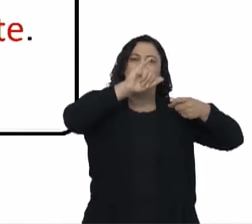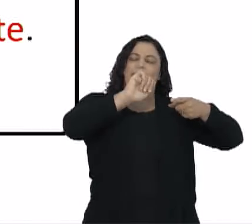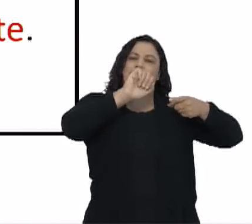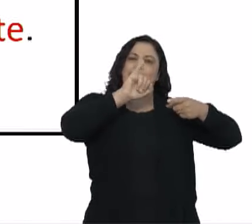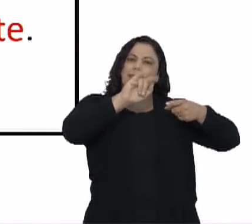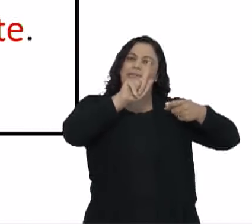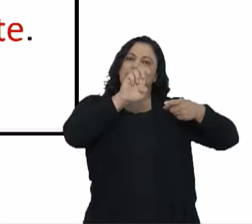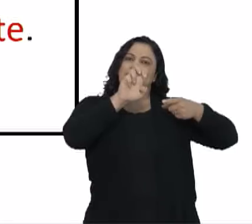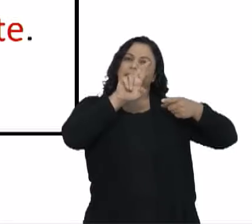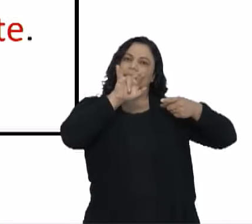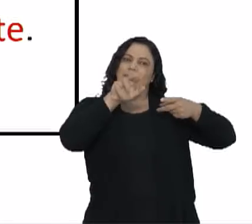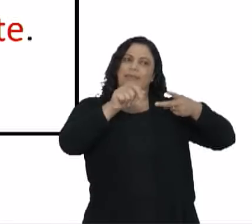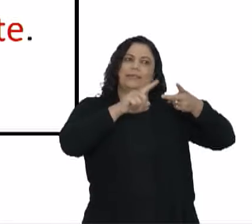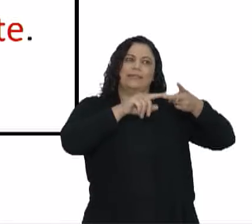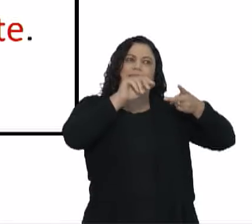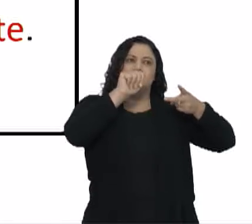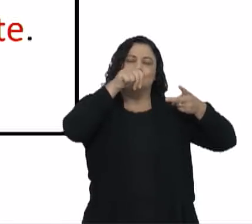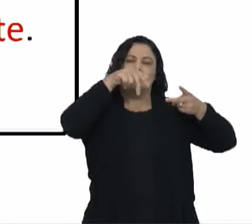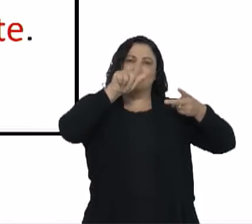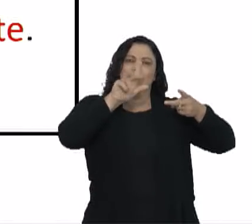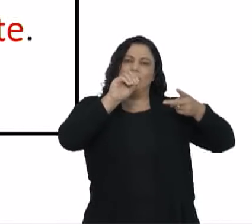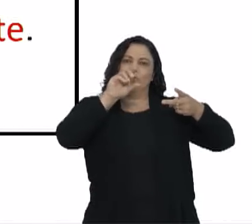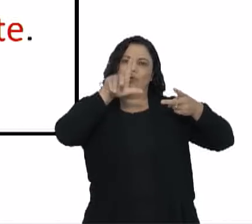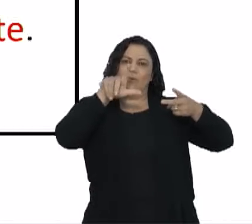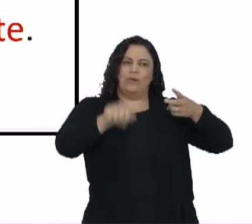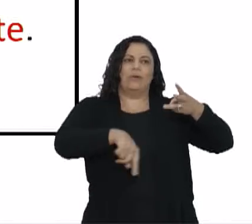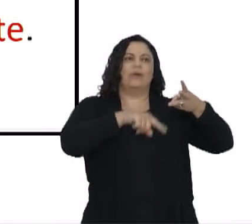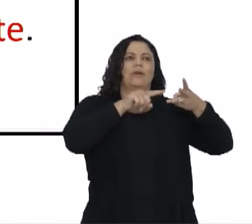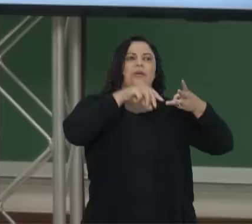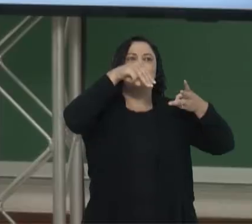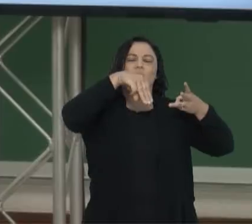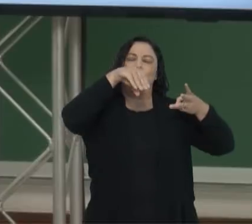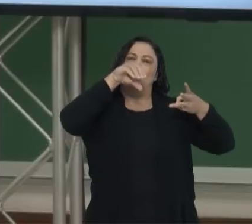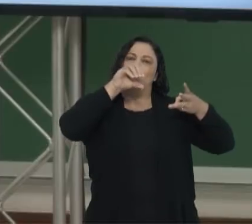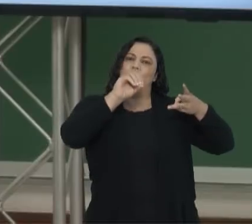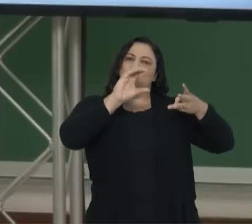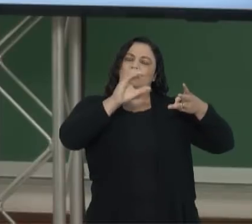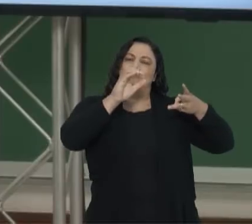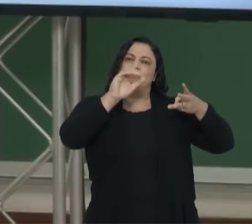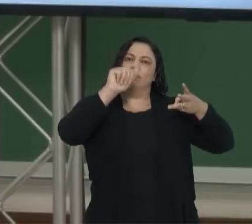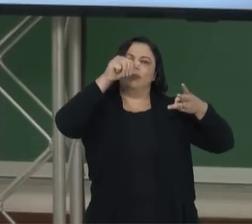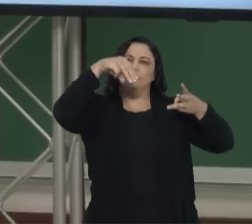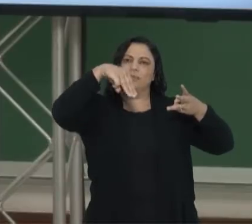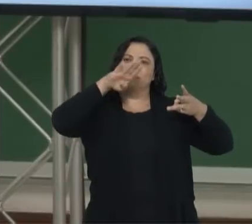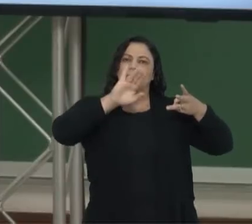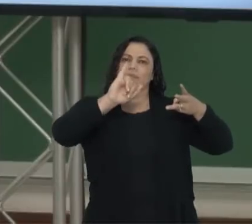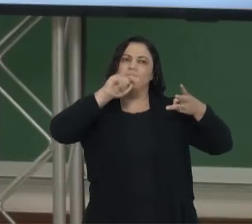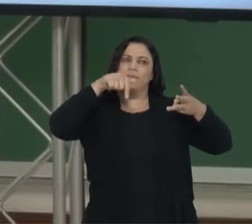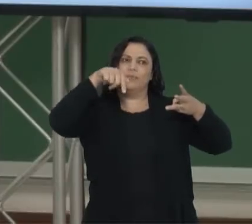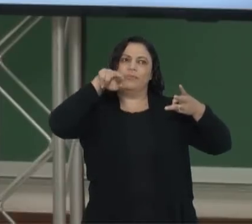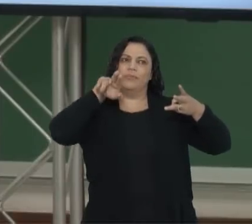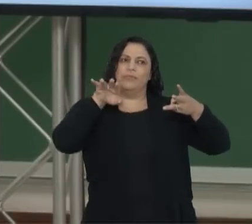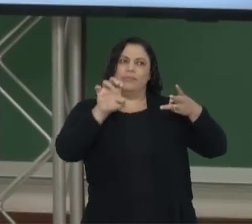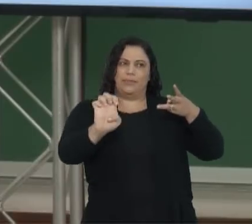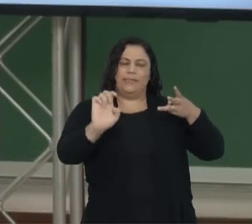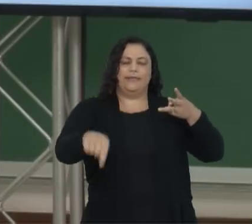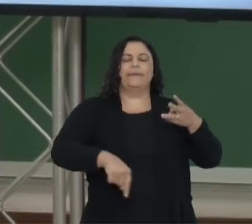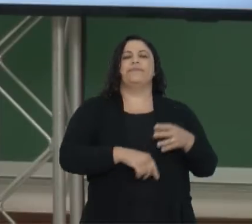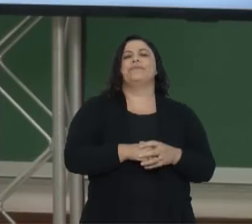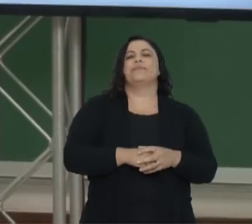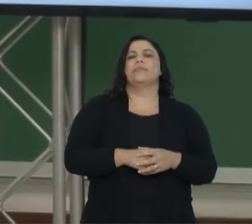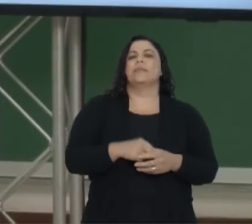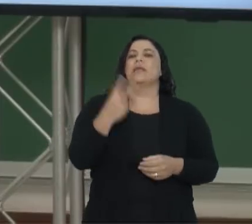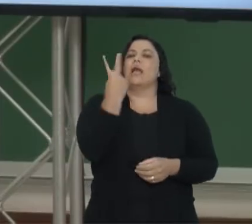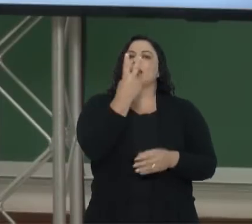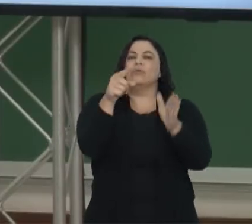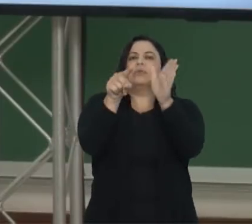Moçambique. E a 2, como era a rotina de trabalho? Lembra que nós falamos e ainda frisamos essa característica, né, que era difícil?